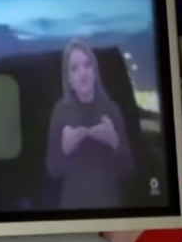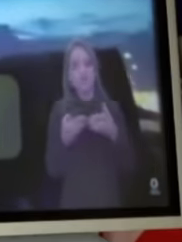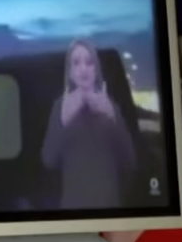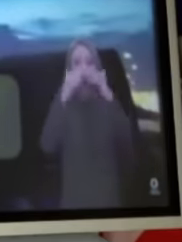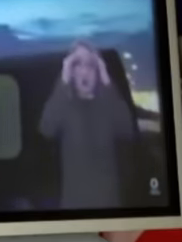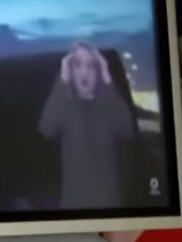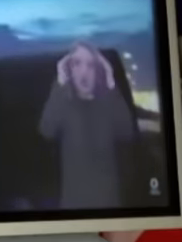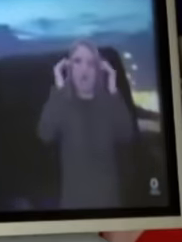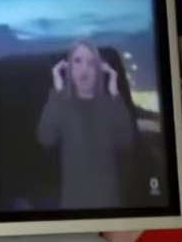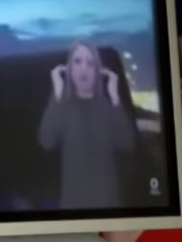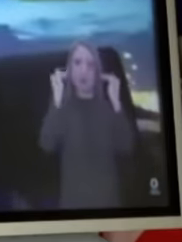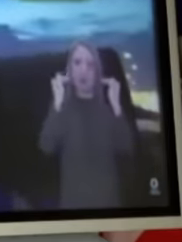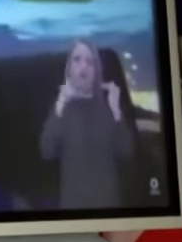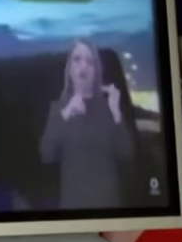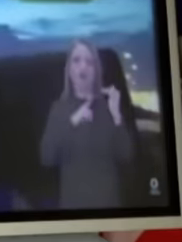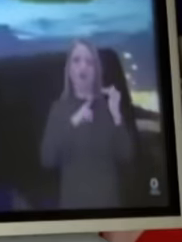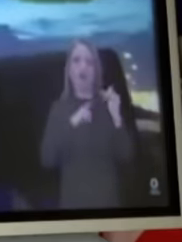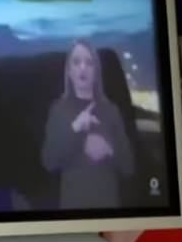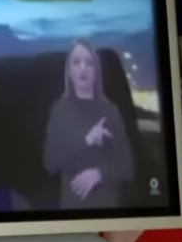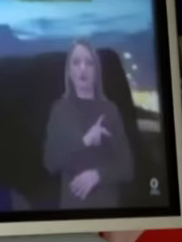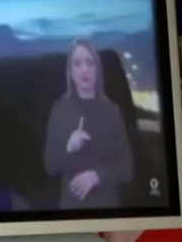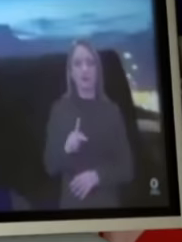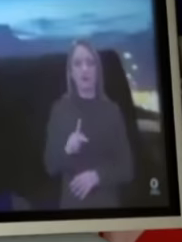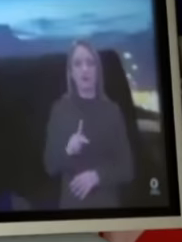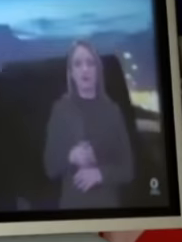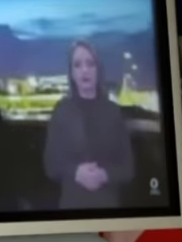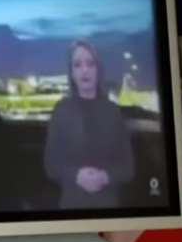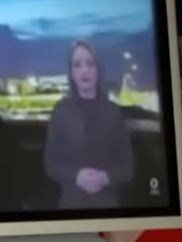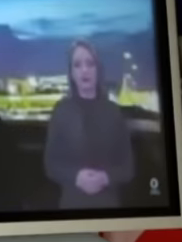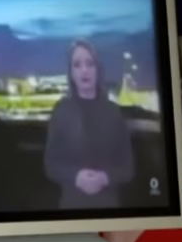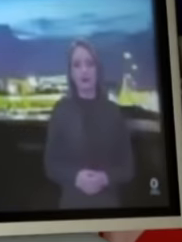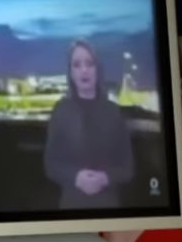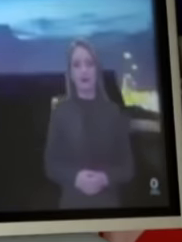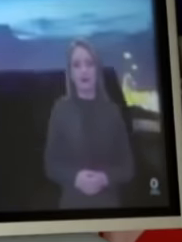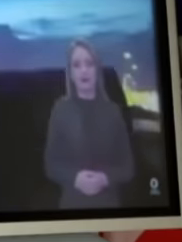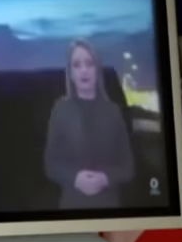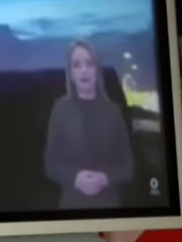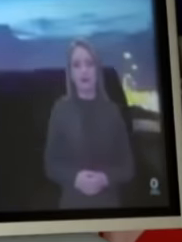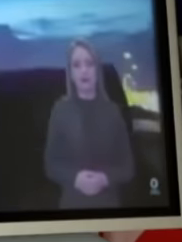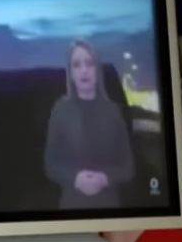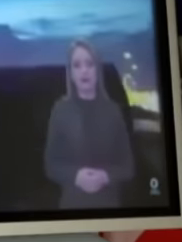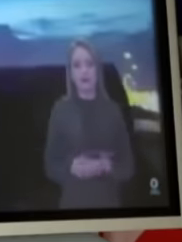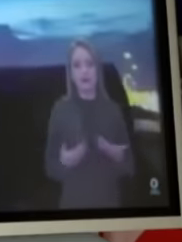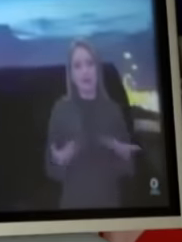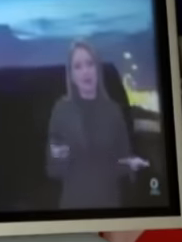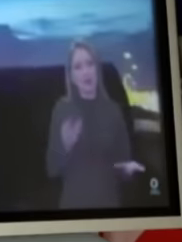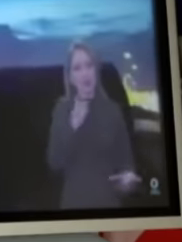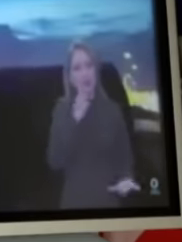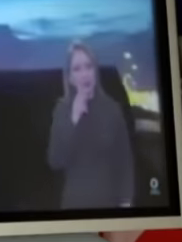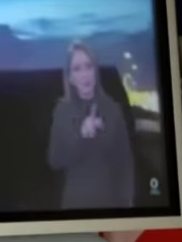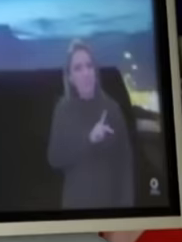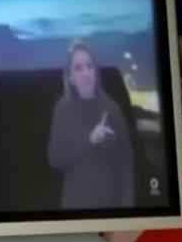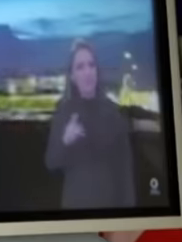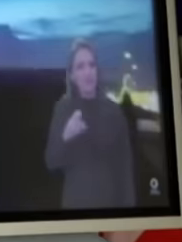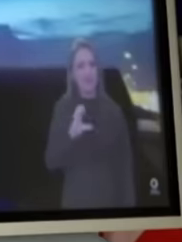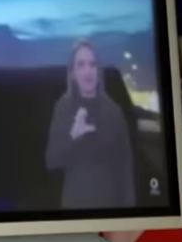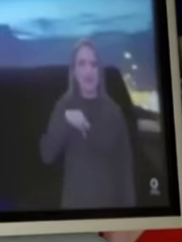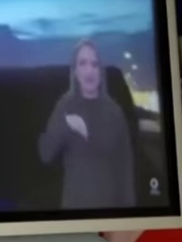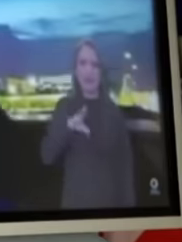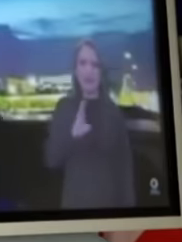Vossa Excelência, eu não creio, não entendo que o presidente da CNBB esteja sendo vítima